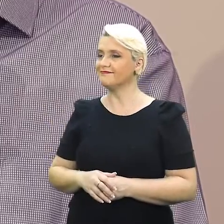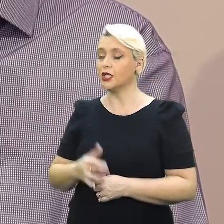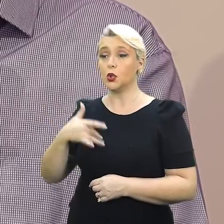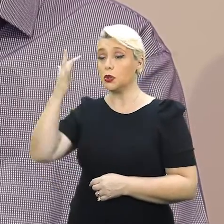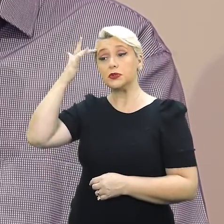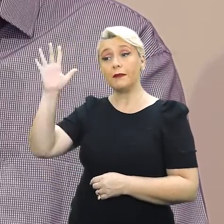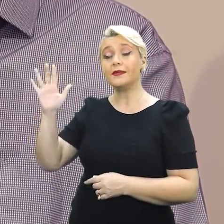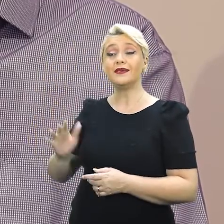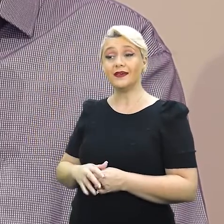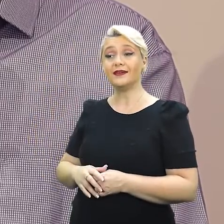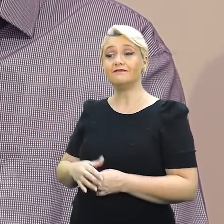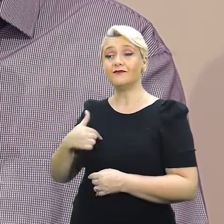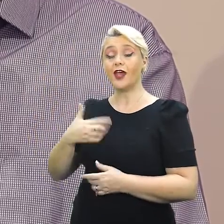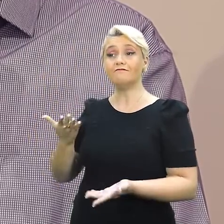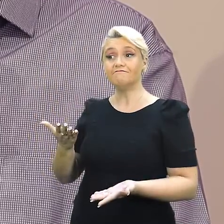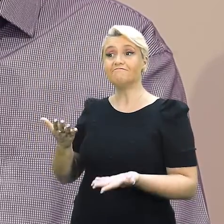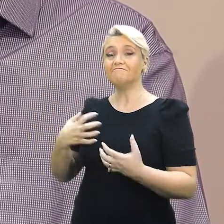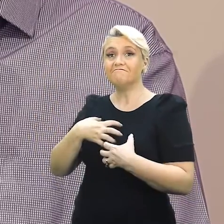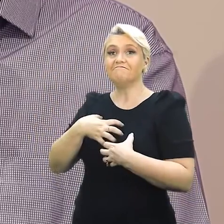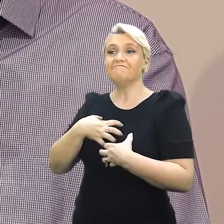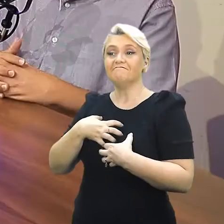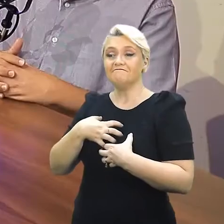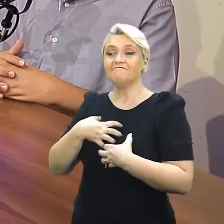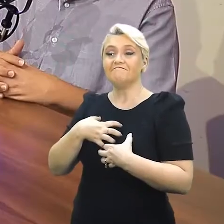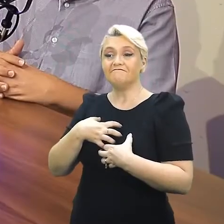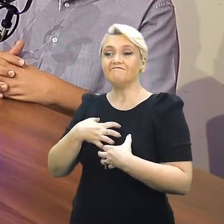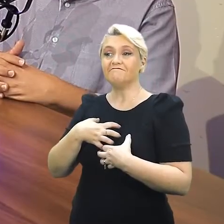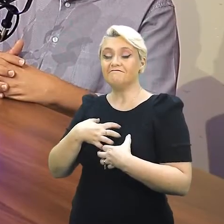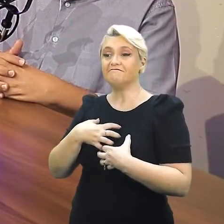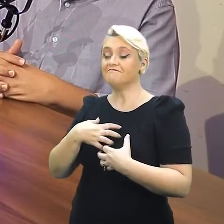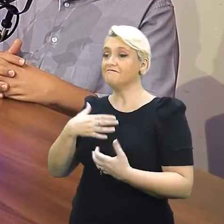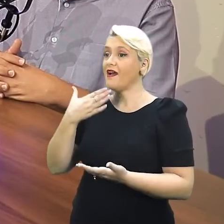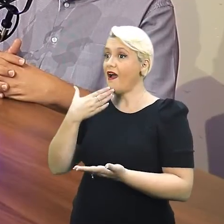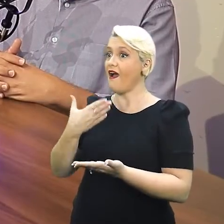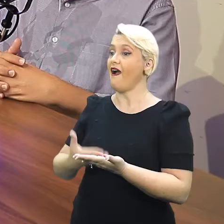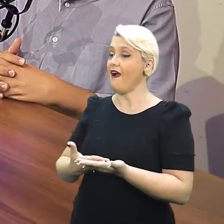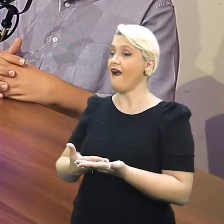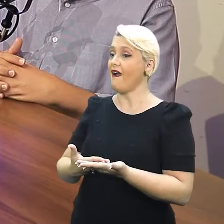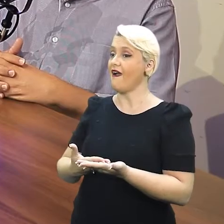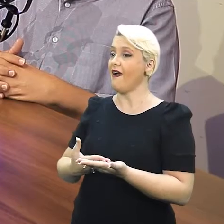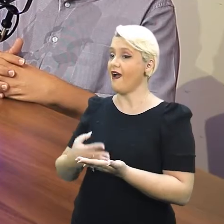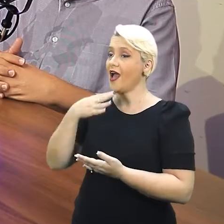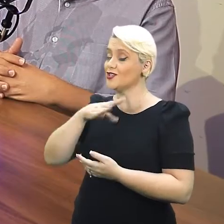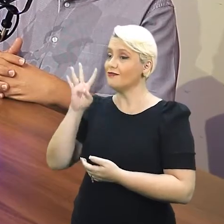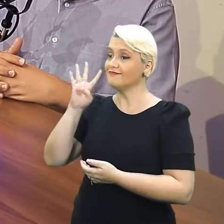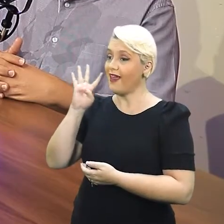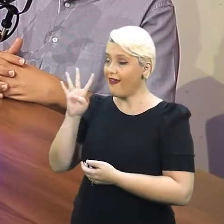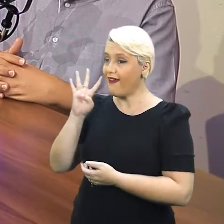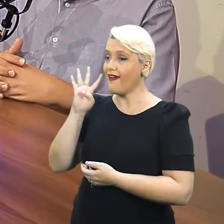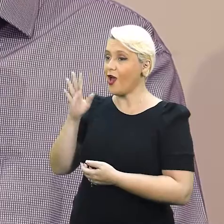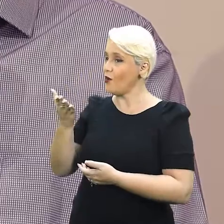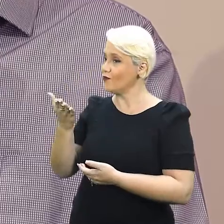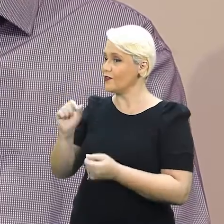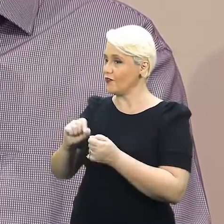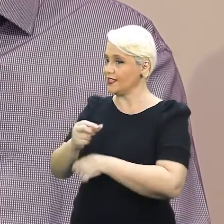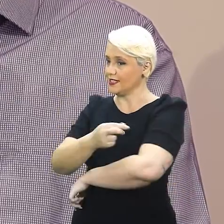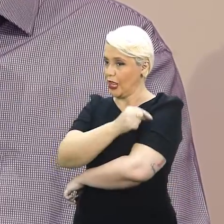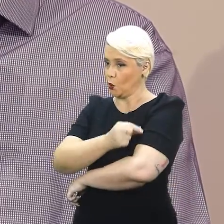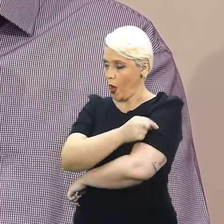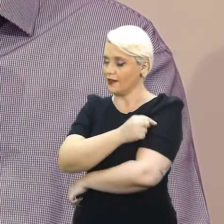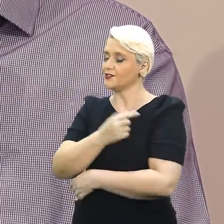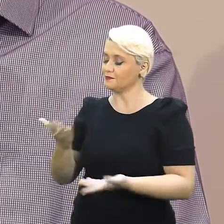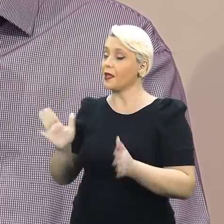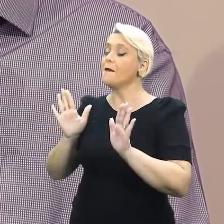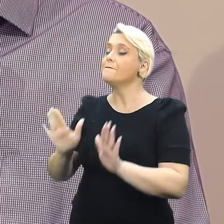não sabia e fiquei assim bastante admirado, né? Achei bacana esse gesto.